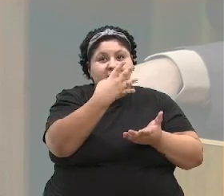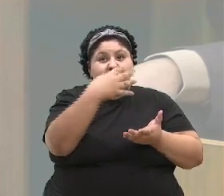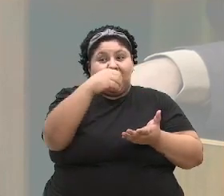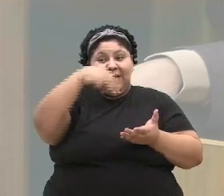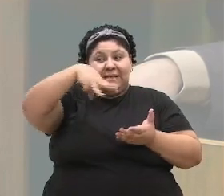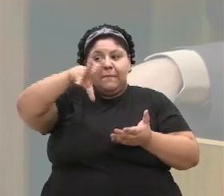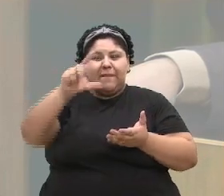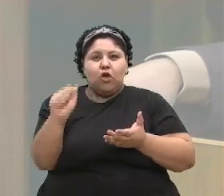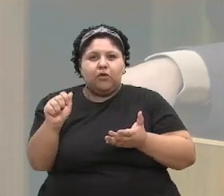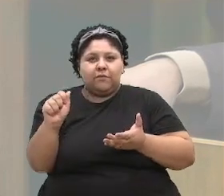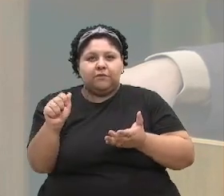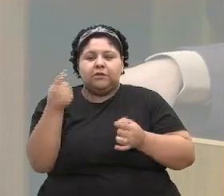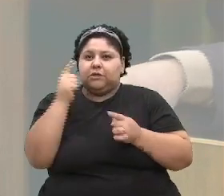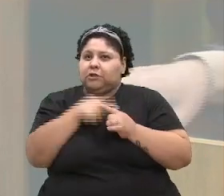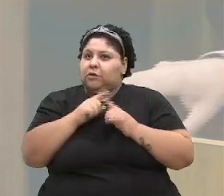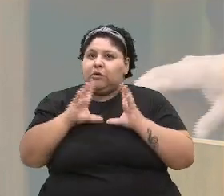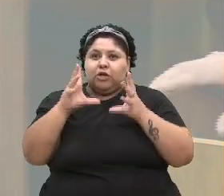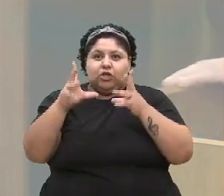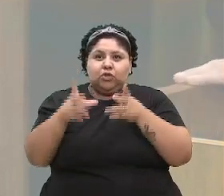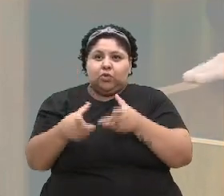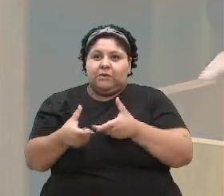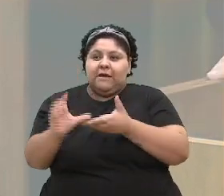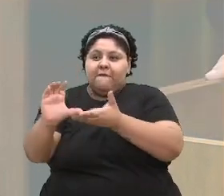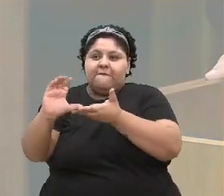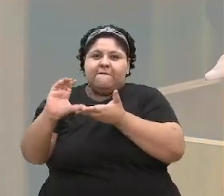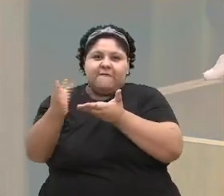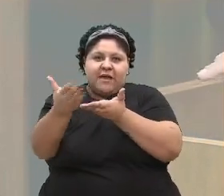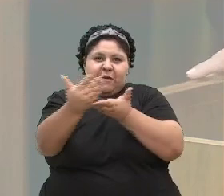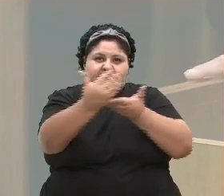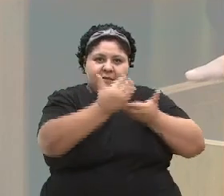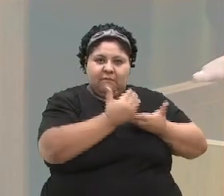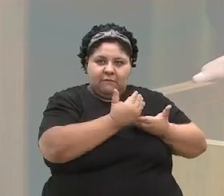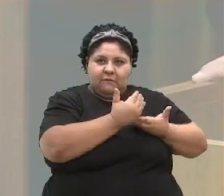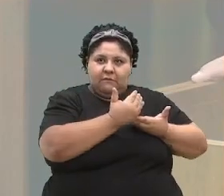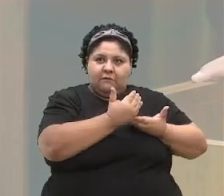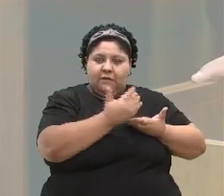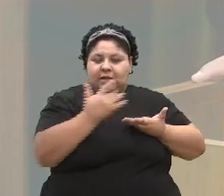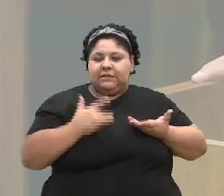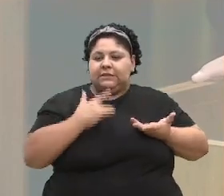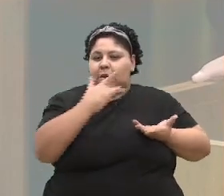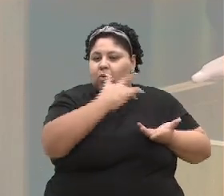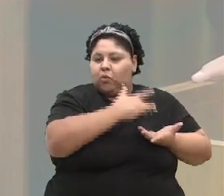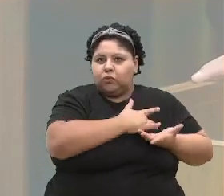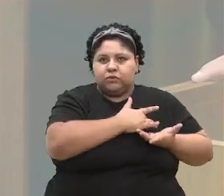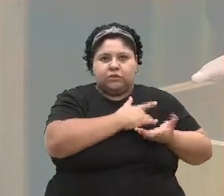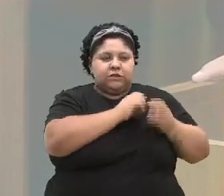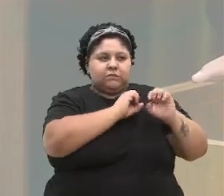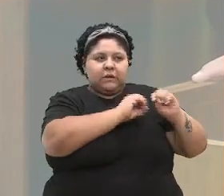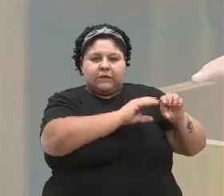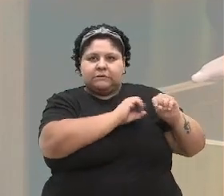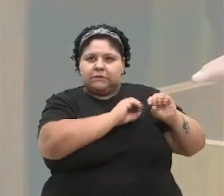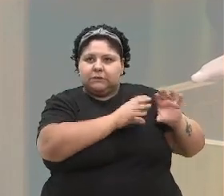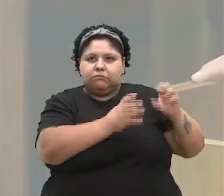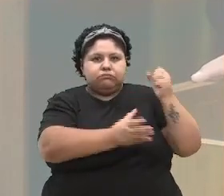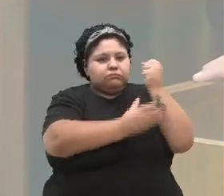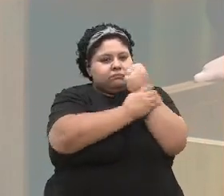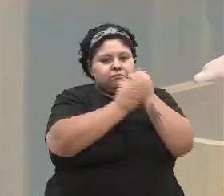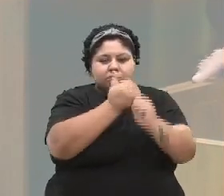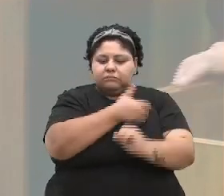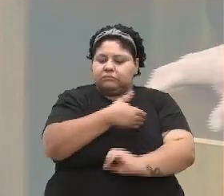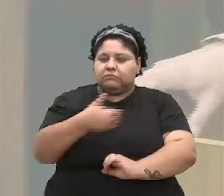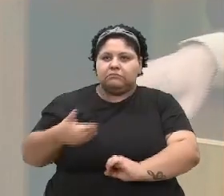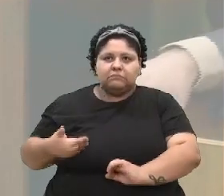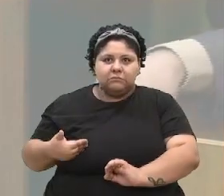milhões, porque toda a verba que vem destinada à saúde, educação, segurança